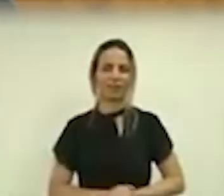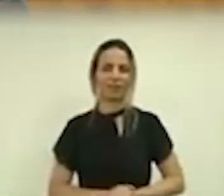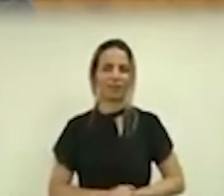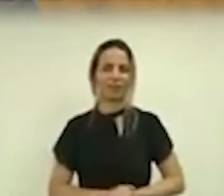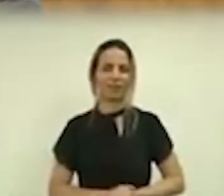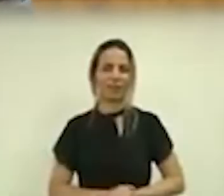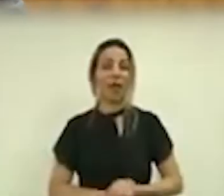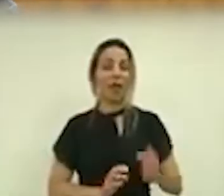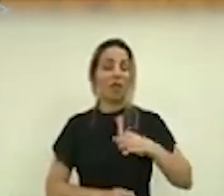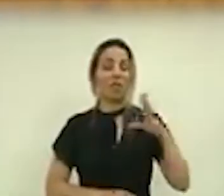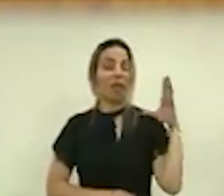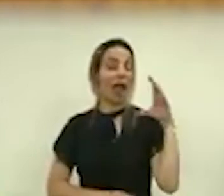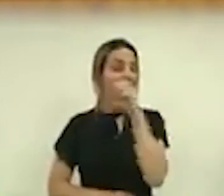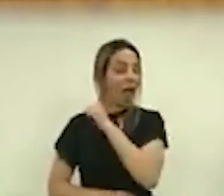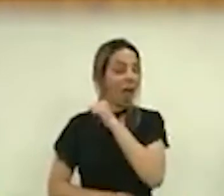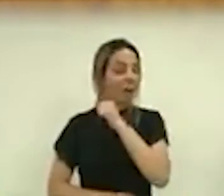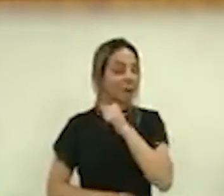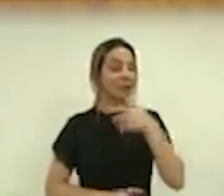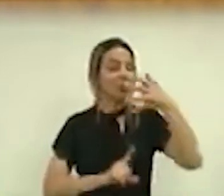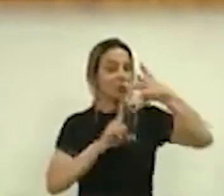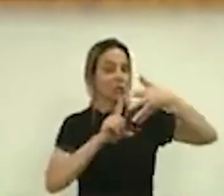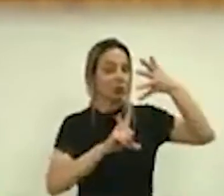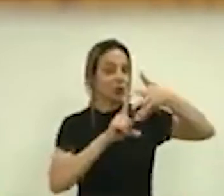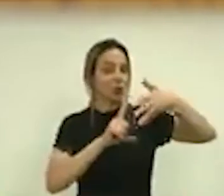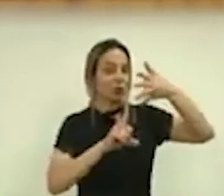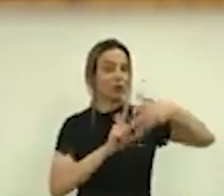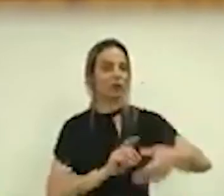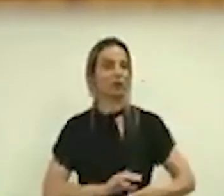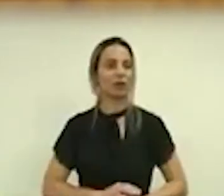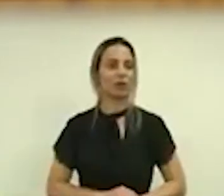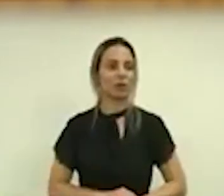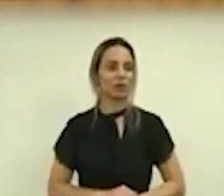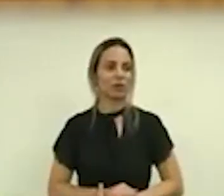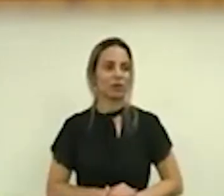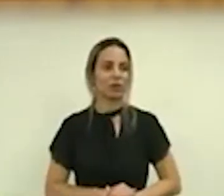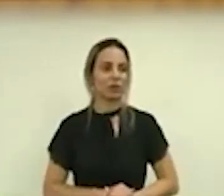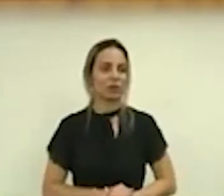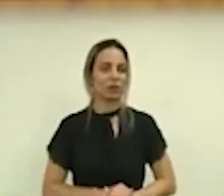Vou ser muito breve nas minhas palavras aqui.